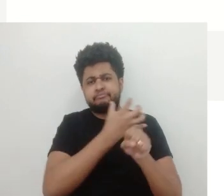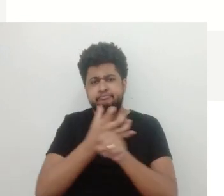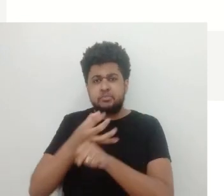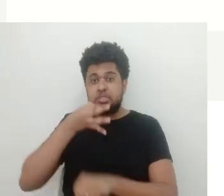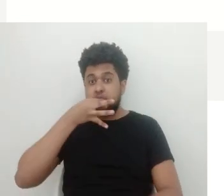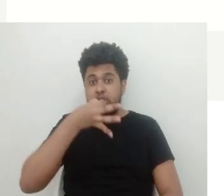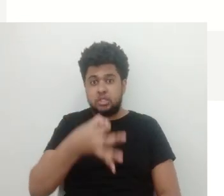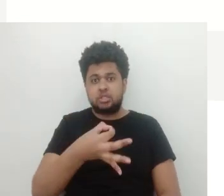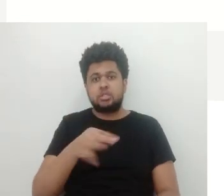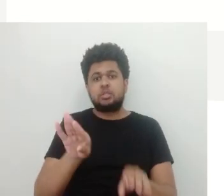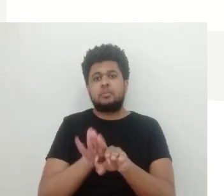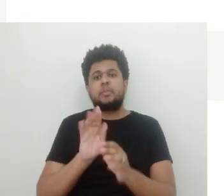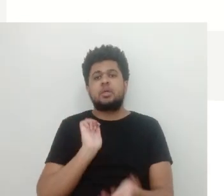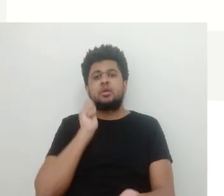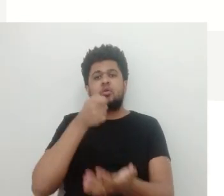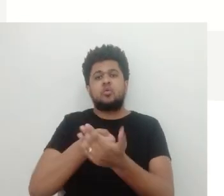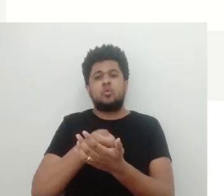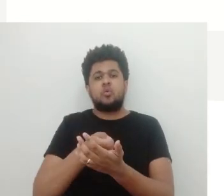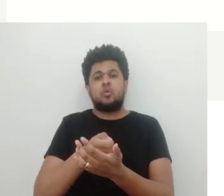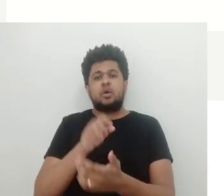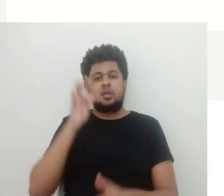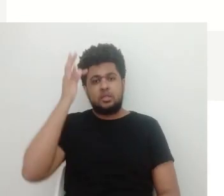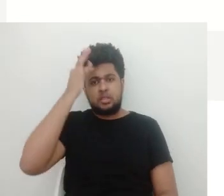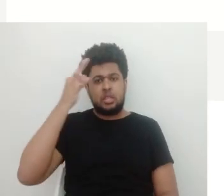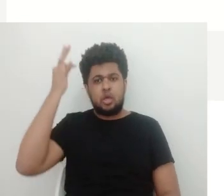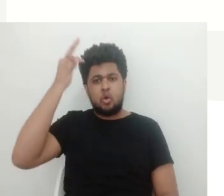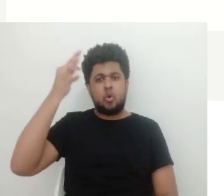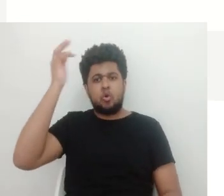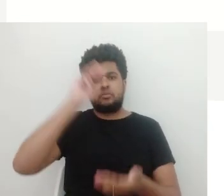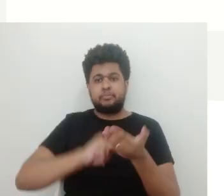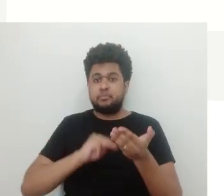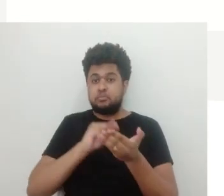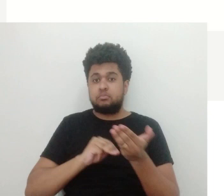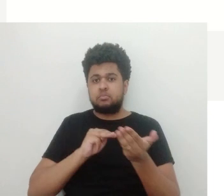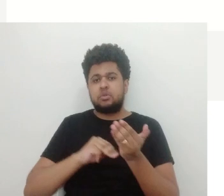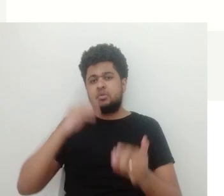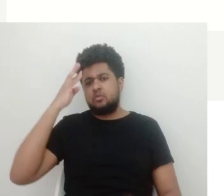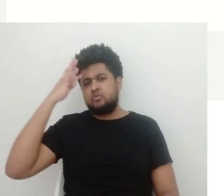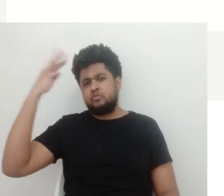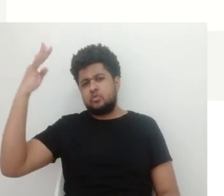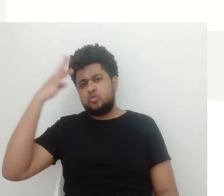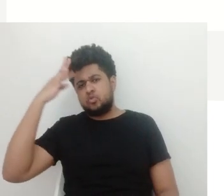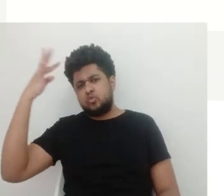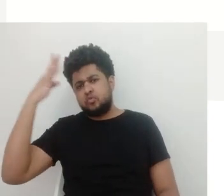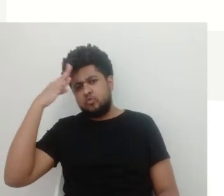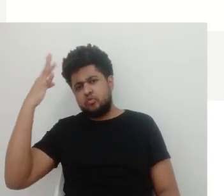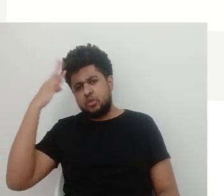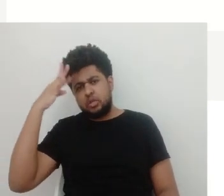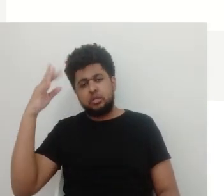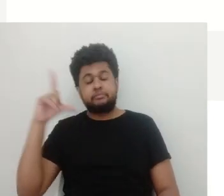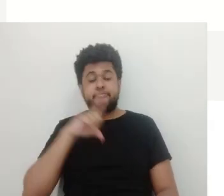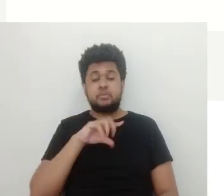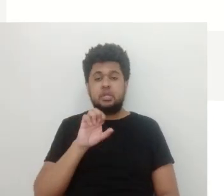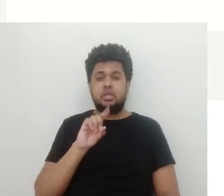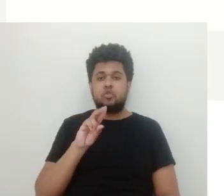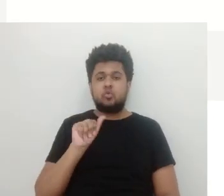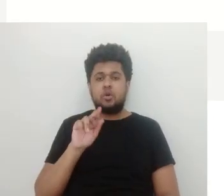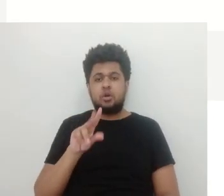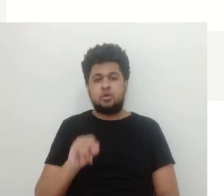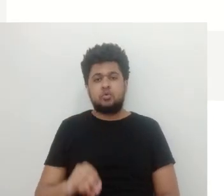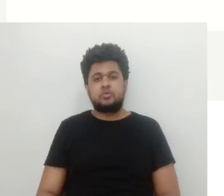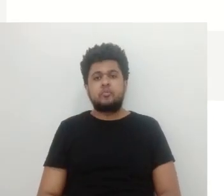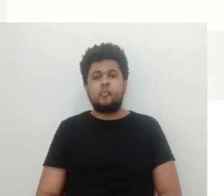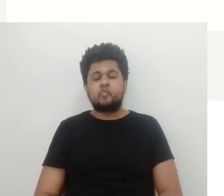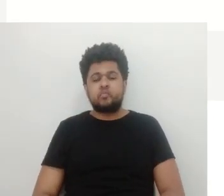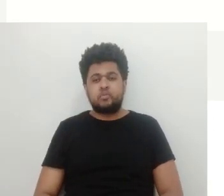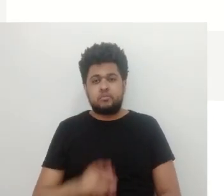da genealogia da Maréia, só que faltando 2 minutos, talvez, e frequentar e